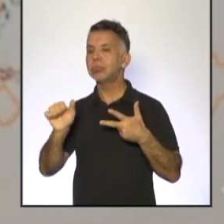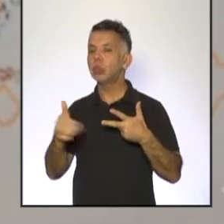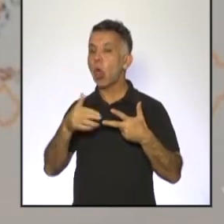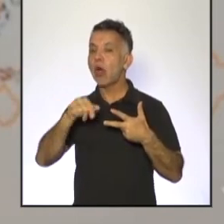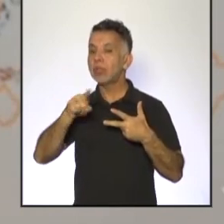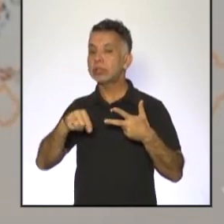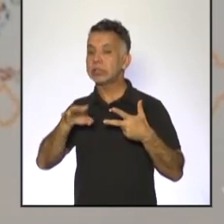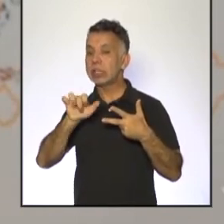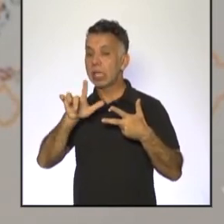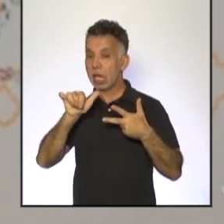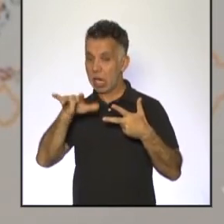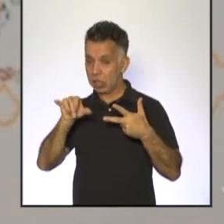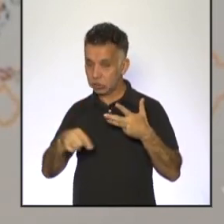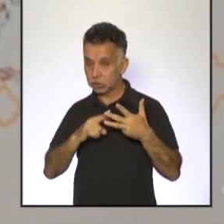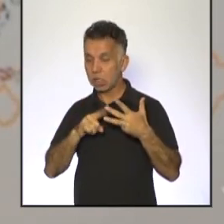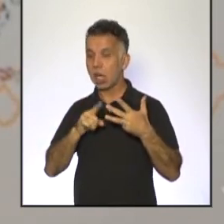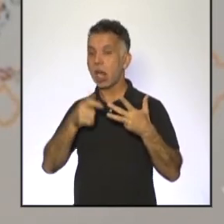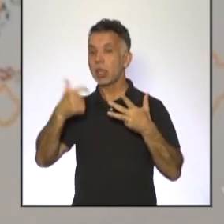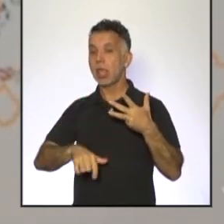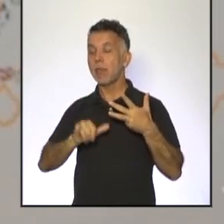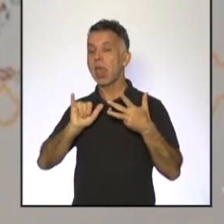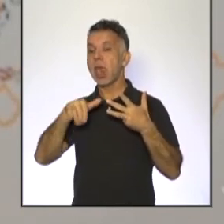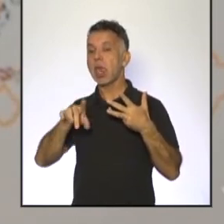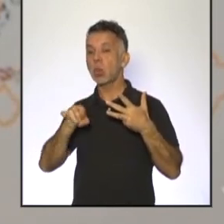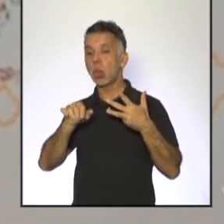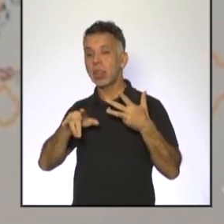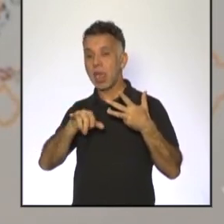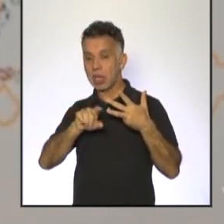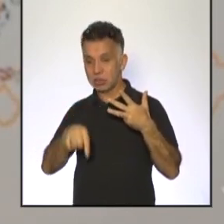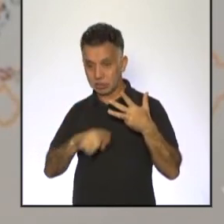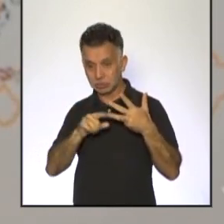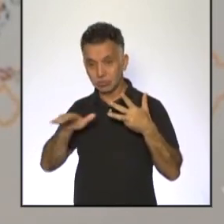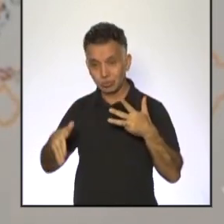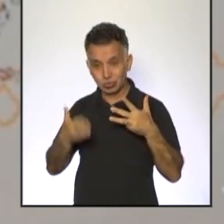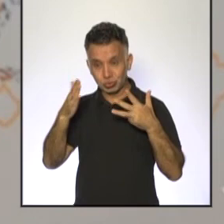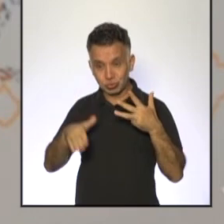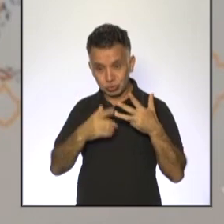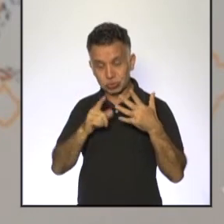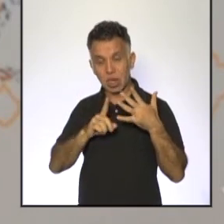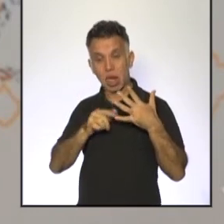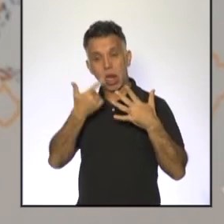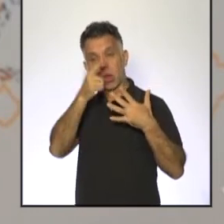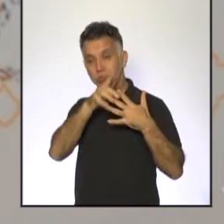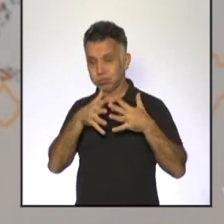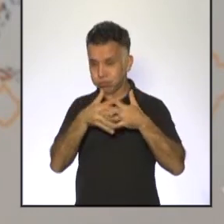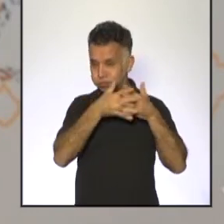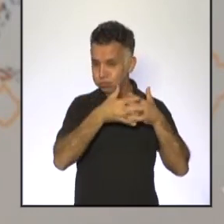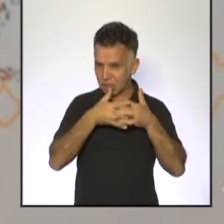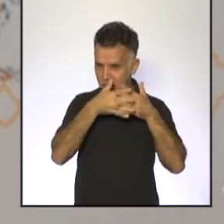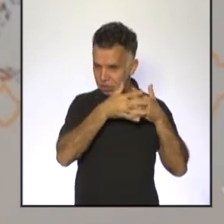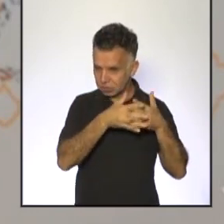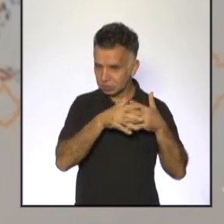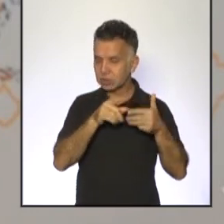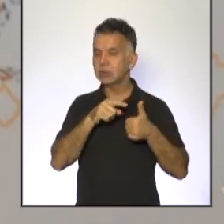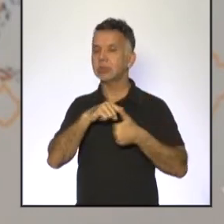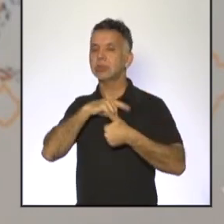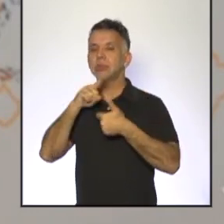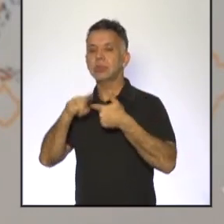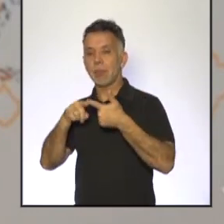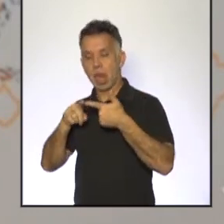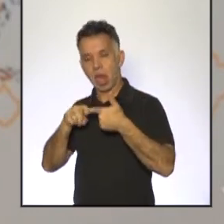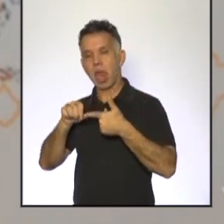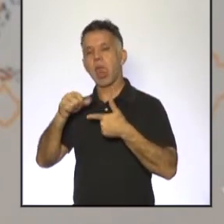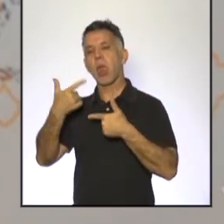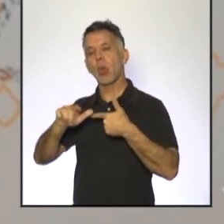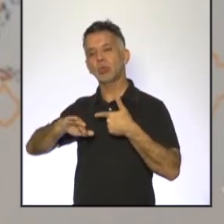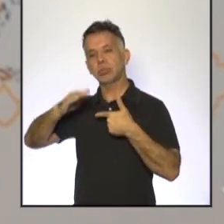na Indonésia, próximo a Kuala Lumpur da Malásia. Além disso, o Yellowstone nos Estados Unidos. Além disso, o Monte Santa Helena